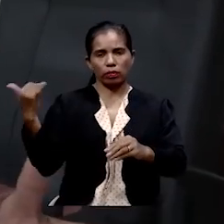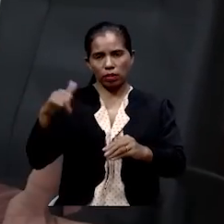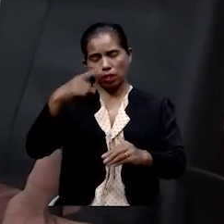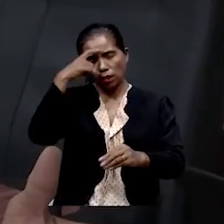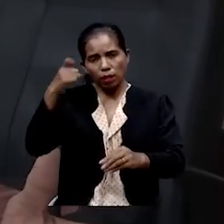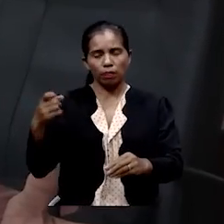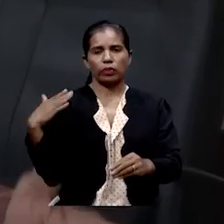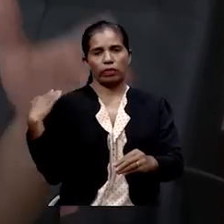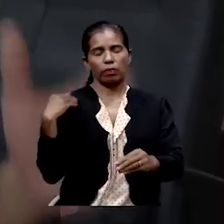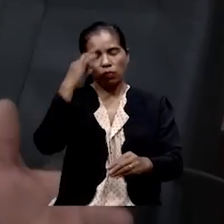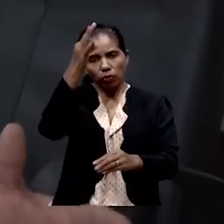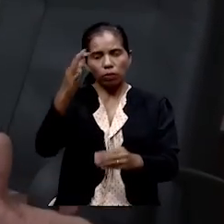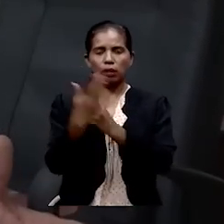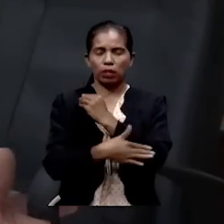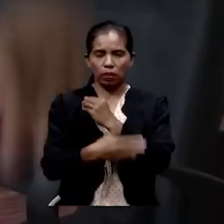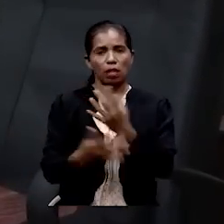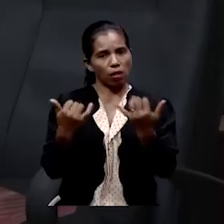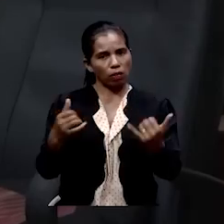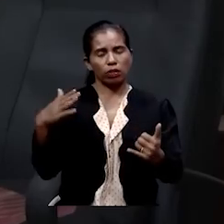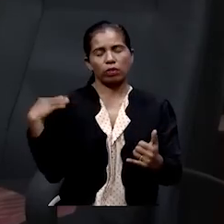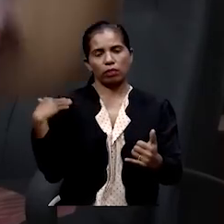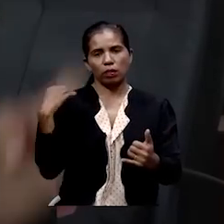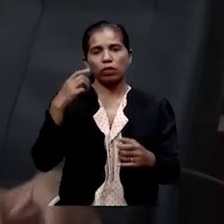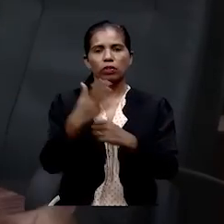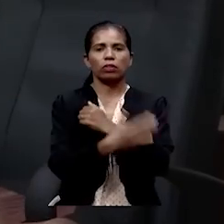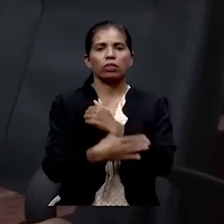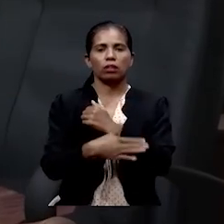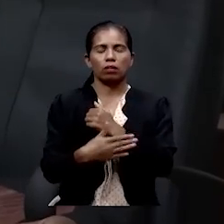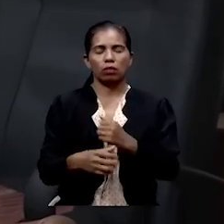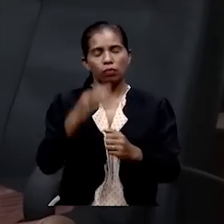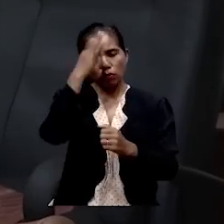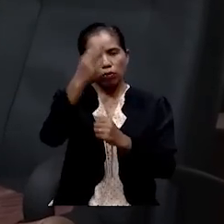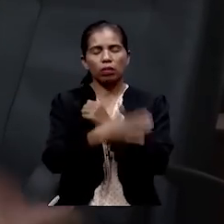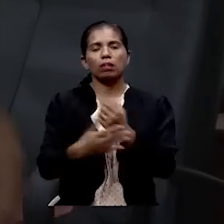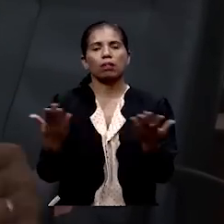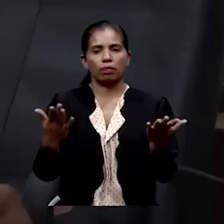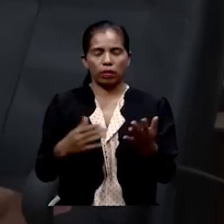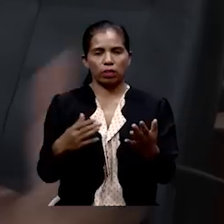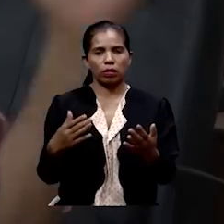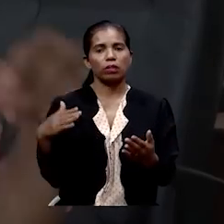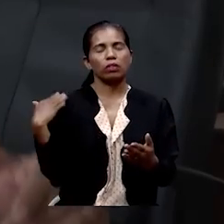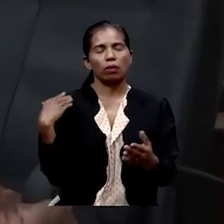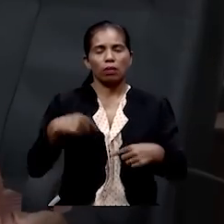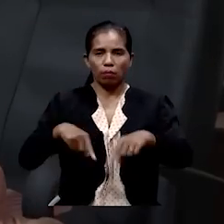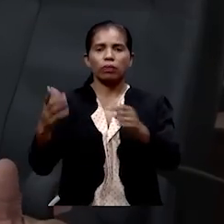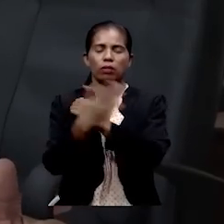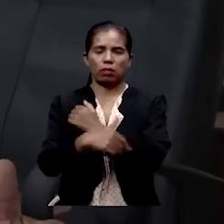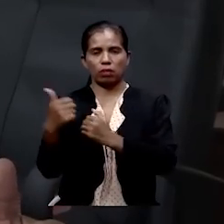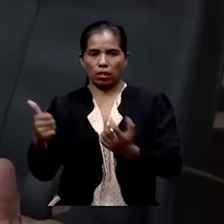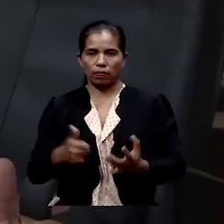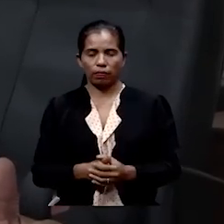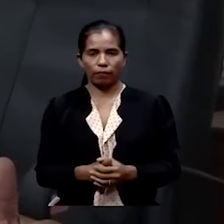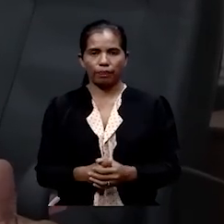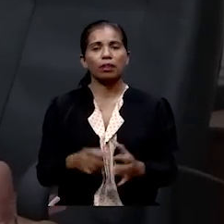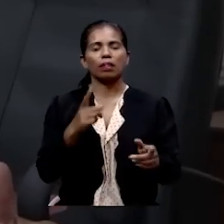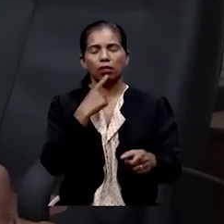saúde, né? Agora, jovem, futuro na saúde, né? Jovem, vai utilizar futuro na saúde, né? E não é uma questão, se agora nem dia, se nem dia,